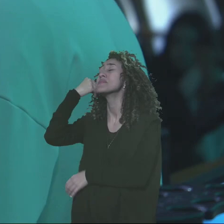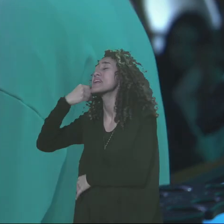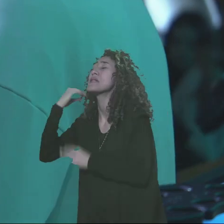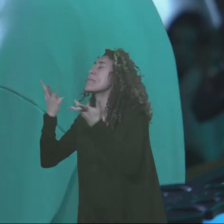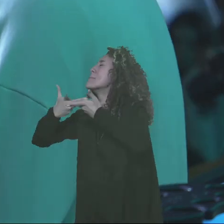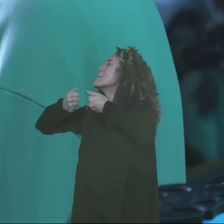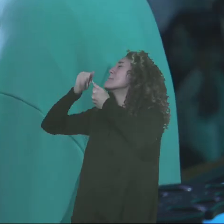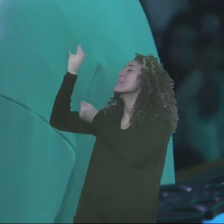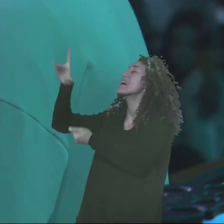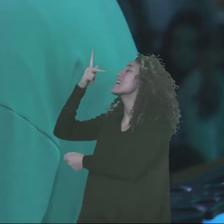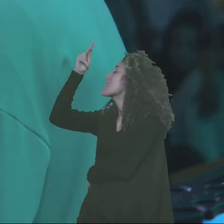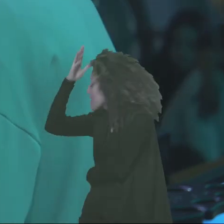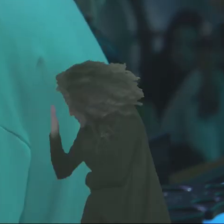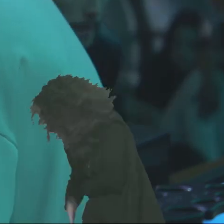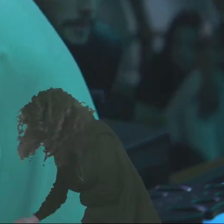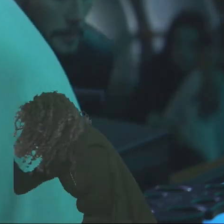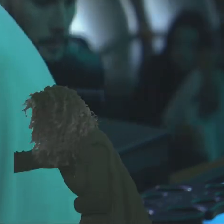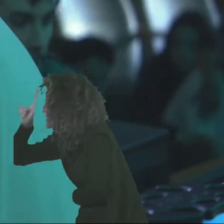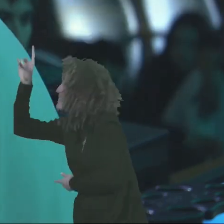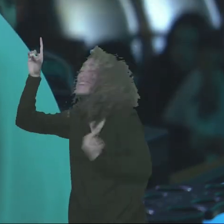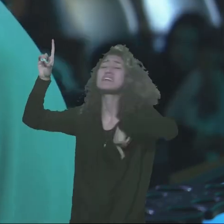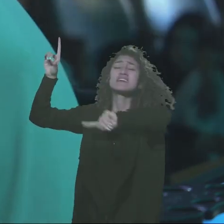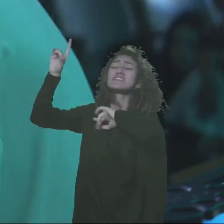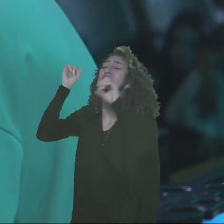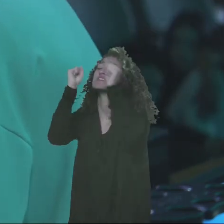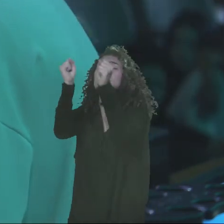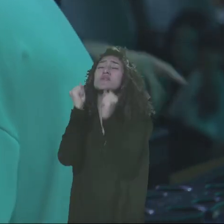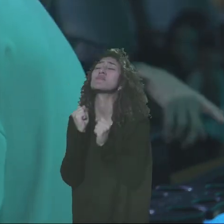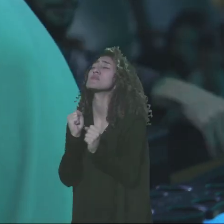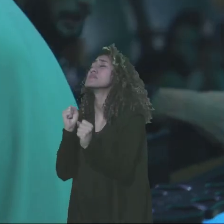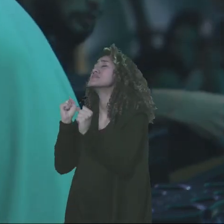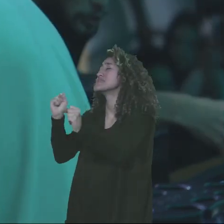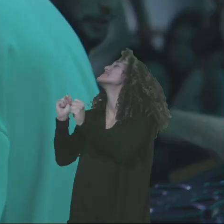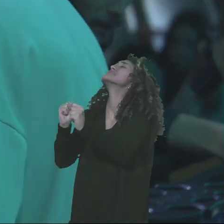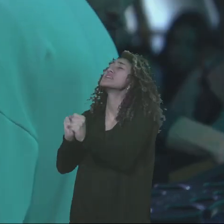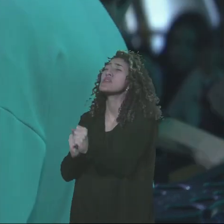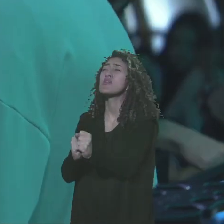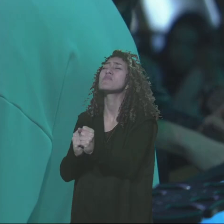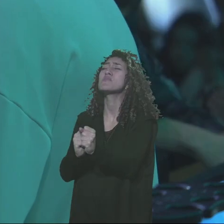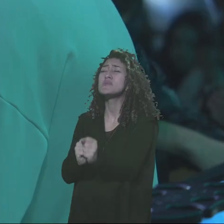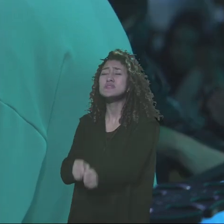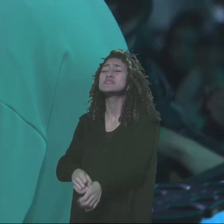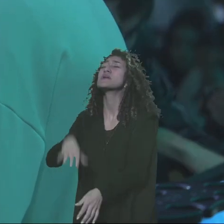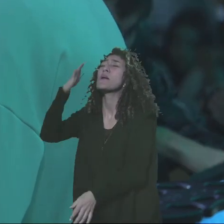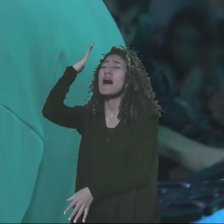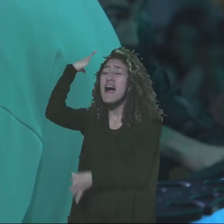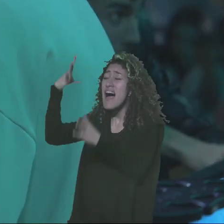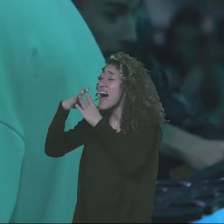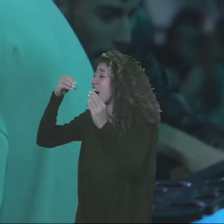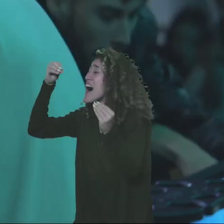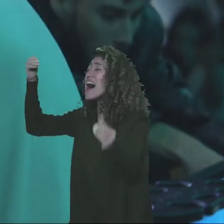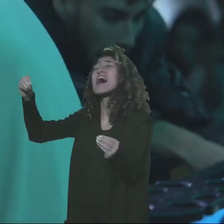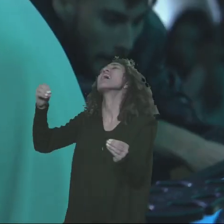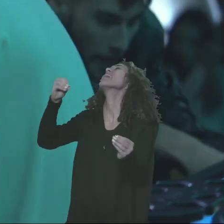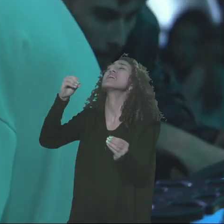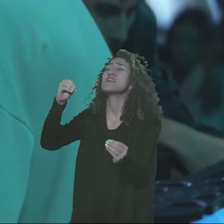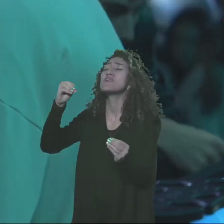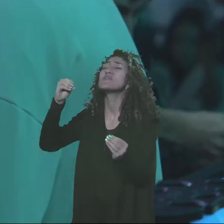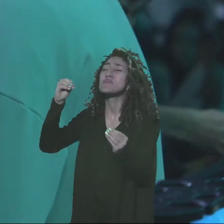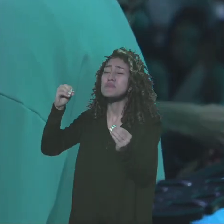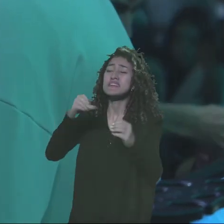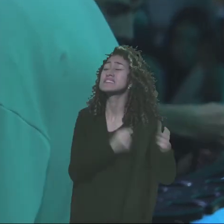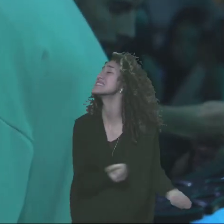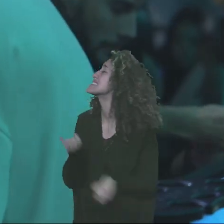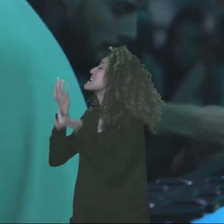presença. Deus, que nós possamos colecionar almas para o Senhor. Que nós possamos começar